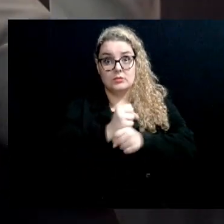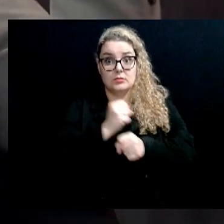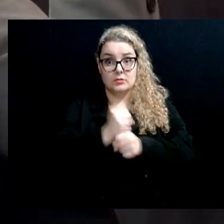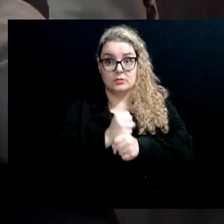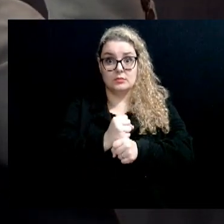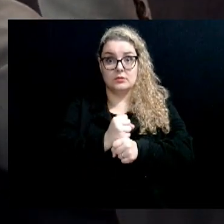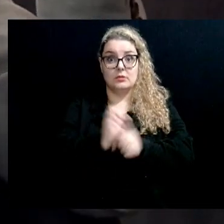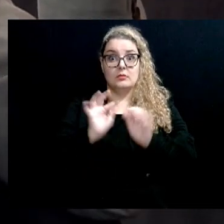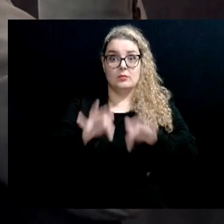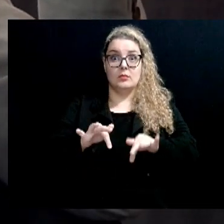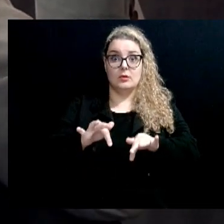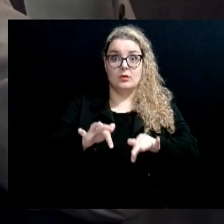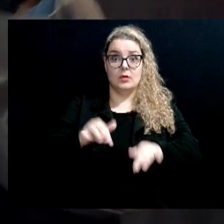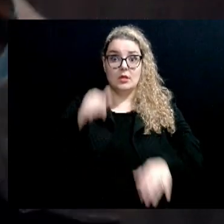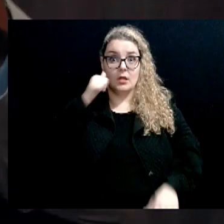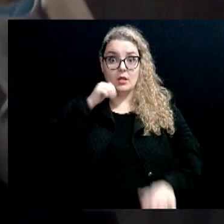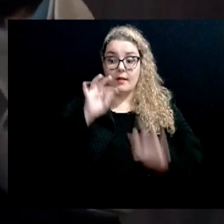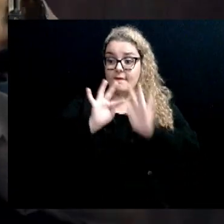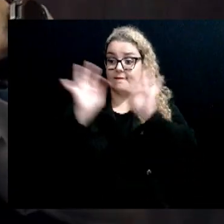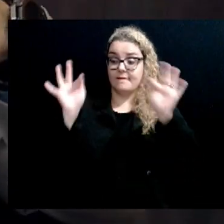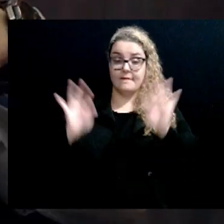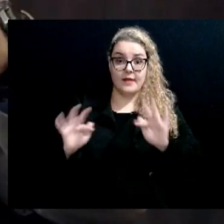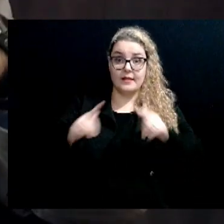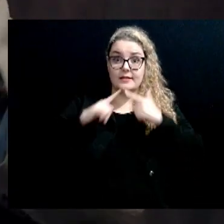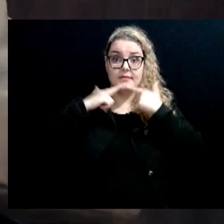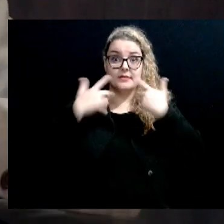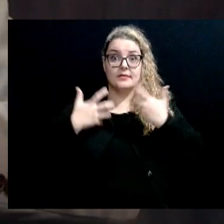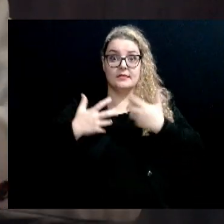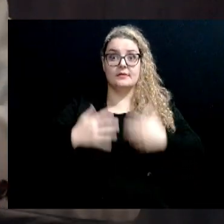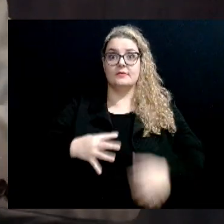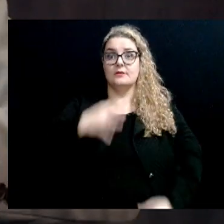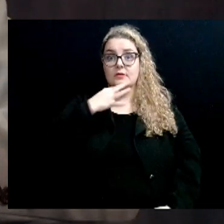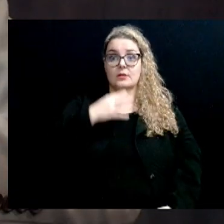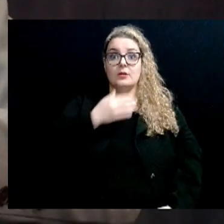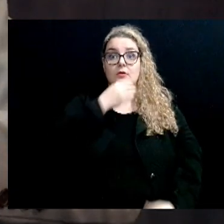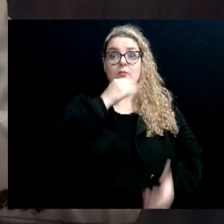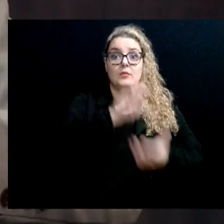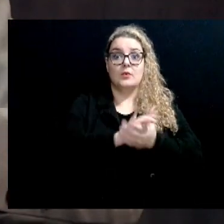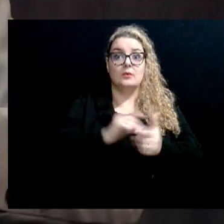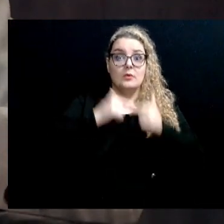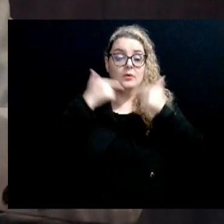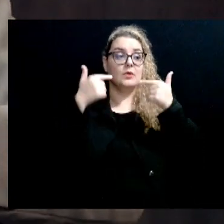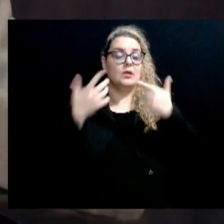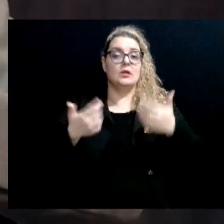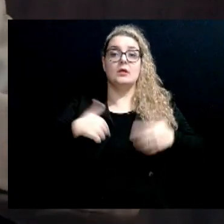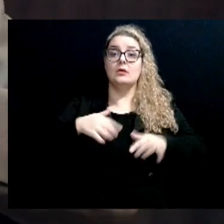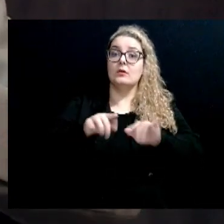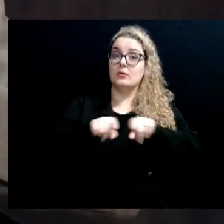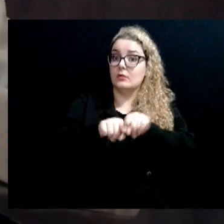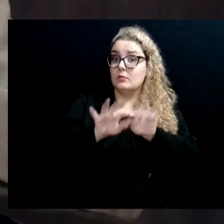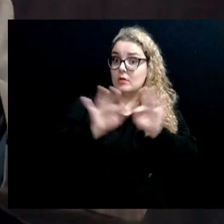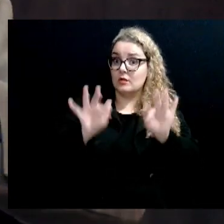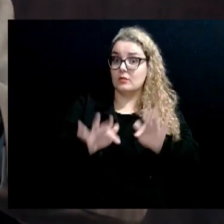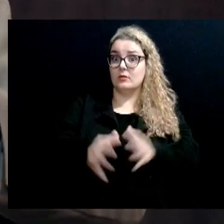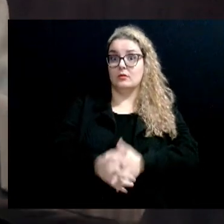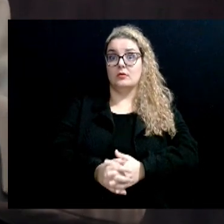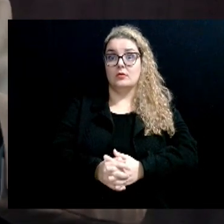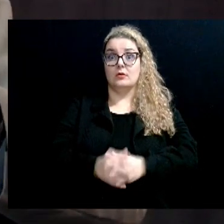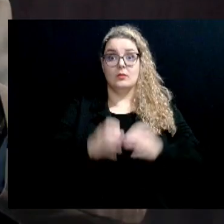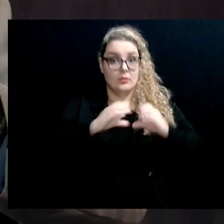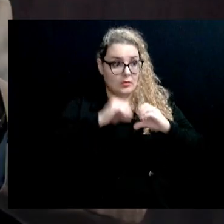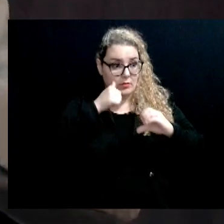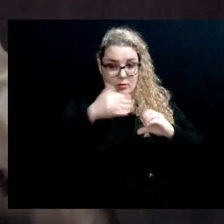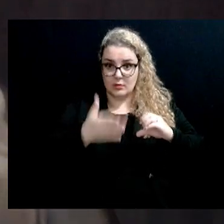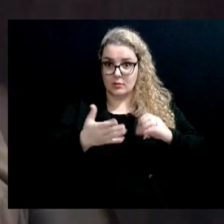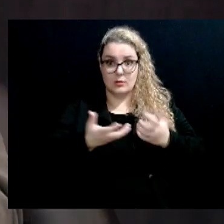sorriso daqui a aqui, querendo se conhecer, e o marido feliz da vida também, porque ele falou assim, agora eu também tô feliz, porque eu amo muito ela, eu não queria machucá-la,